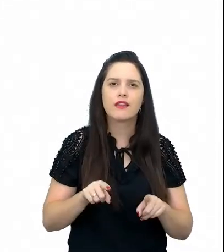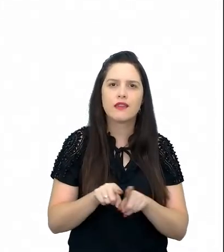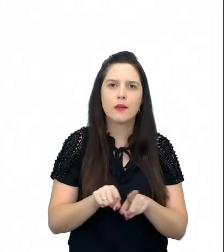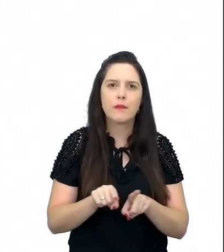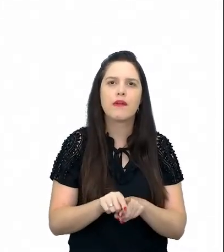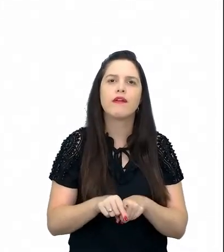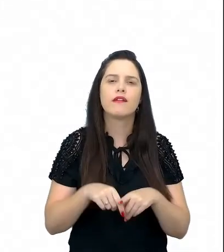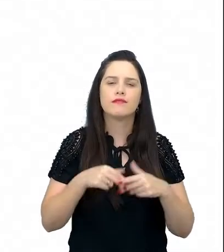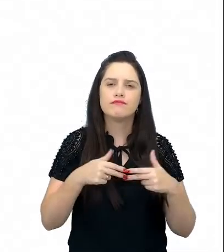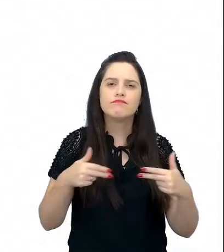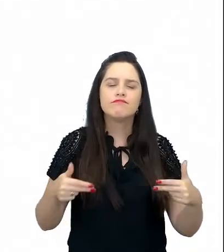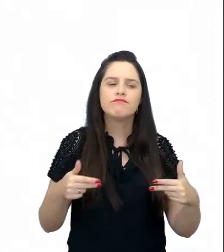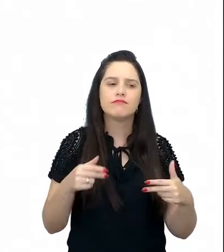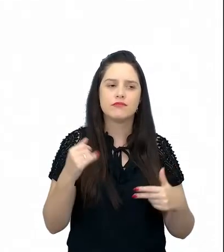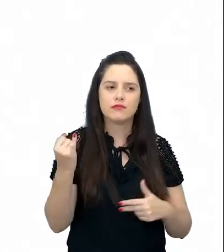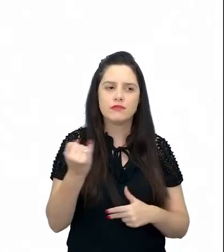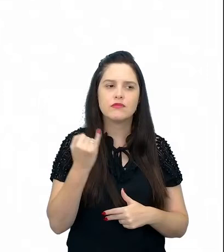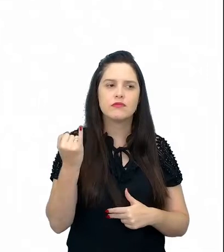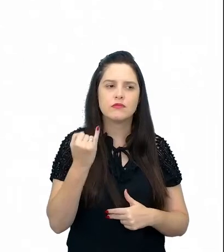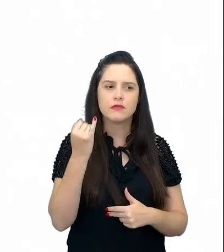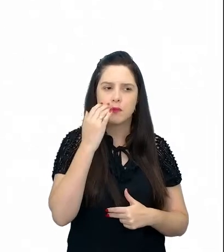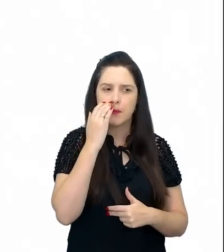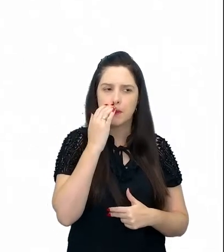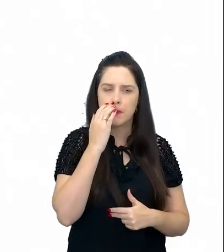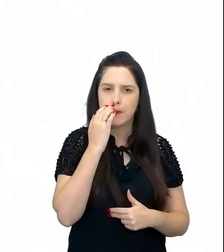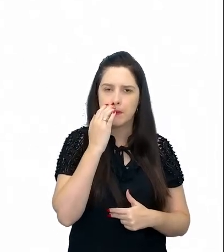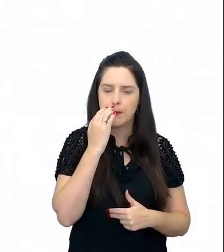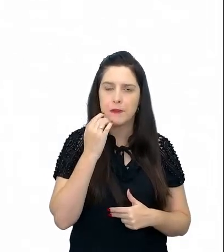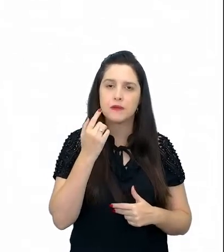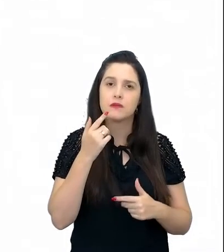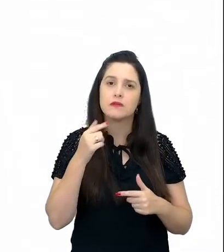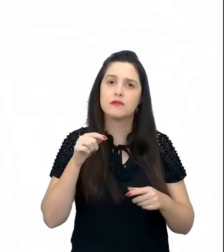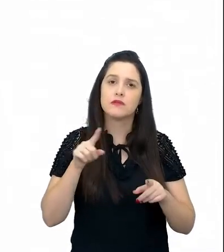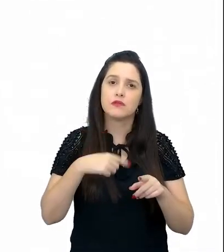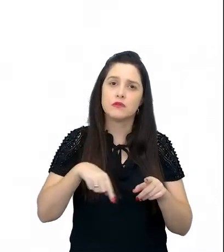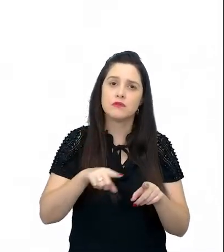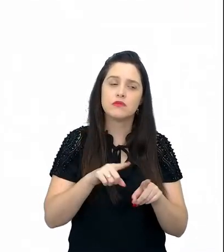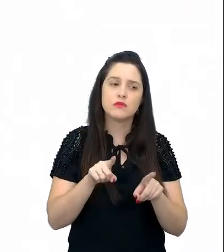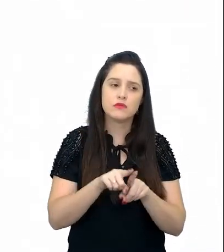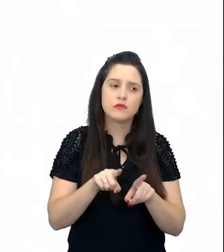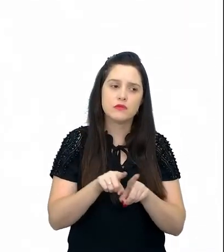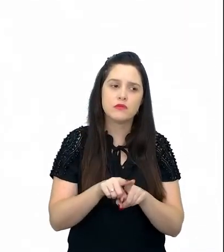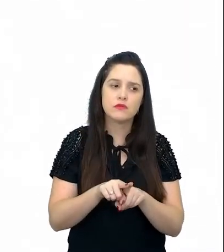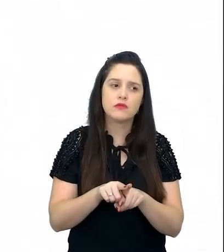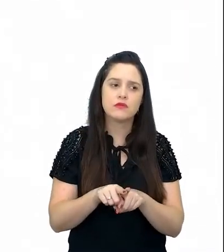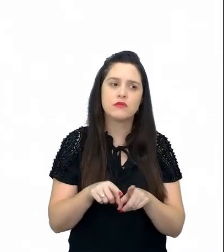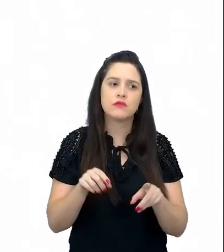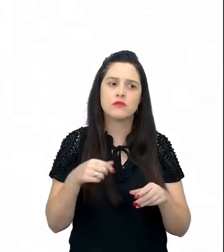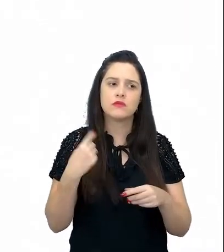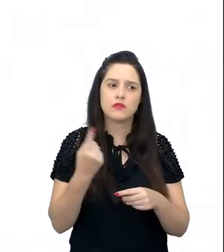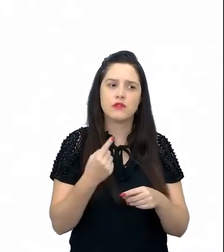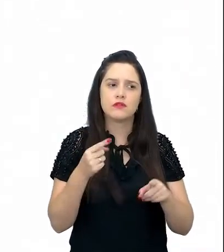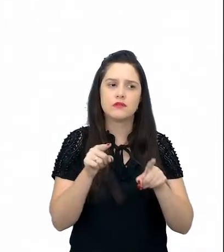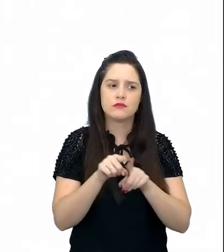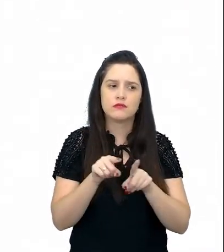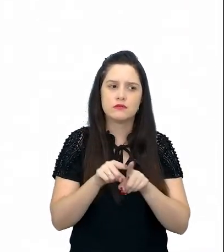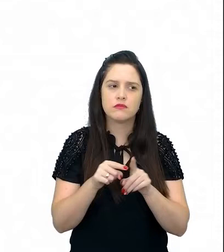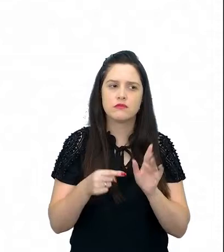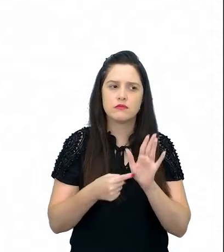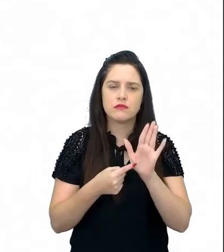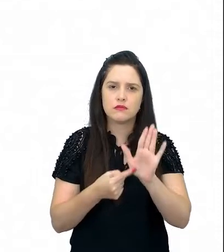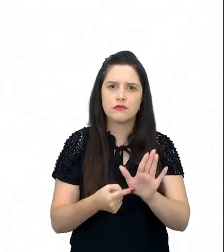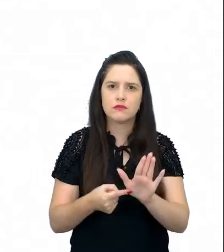quadrilátero, dentro do quadrilátero tem o quê? Tem quadrado, tem losango, tem paralelogramo, não tem trapézio. Isso tudo não